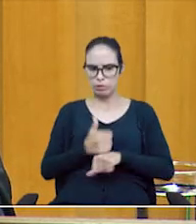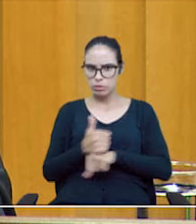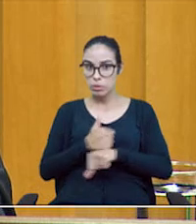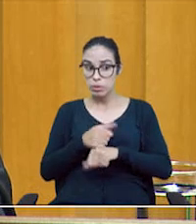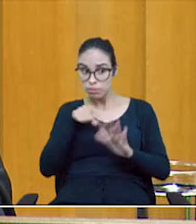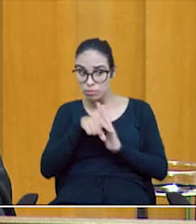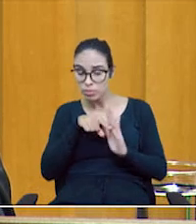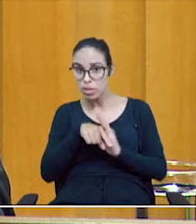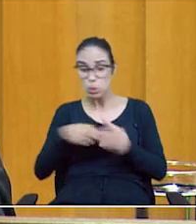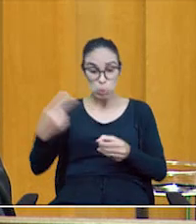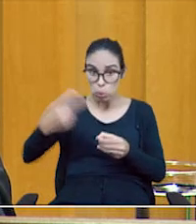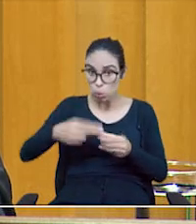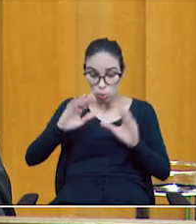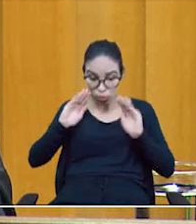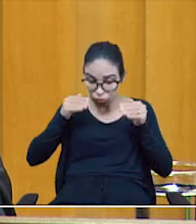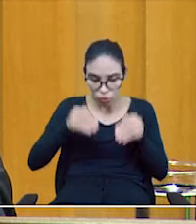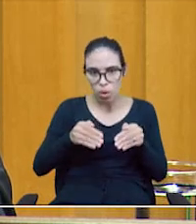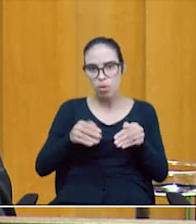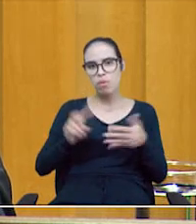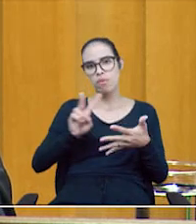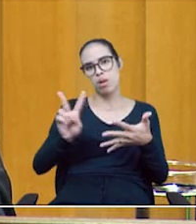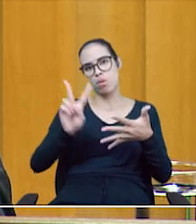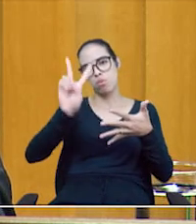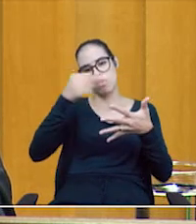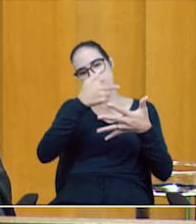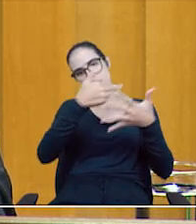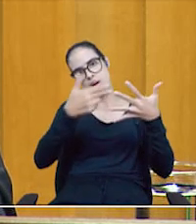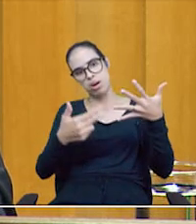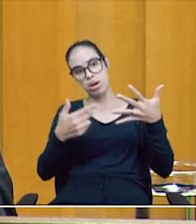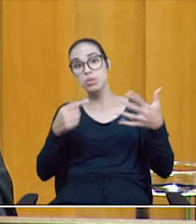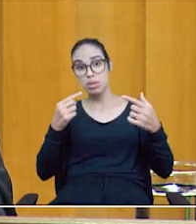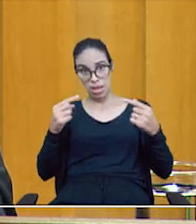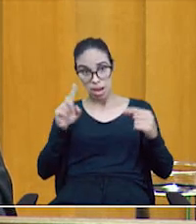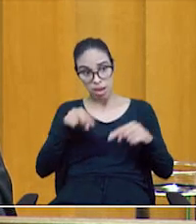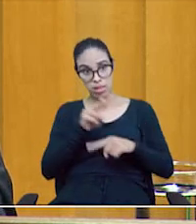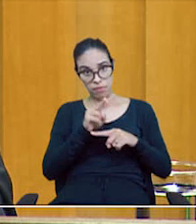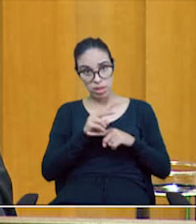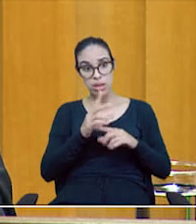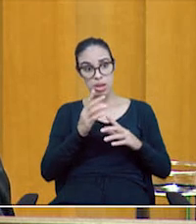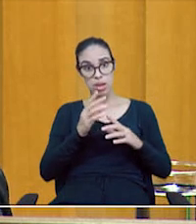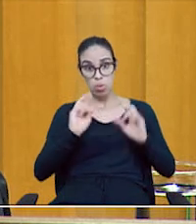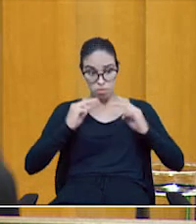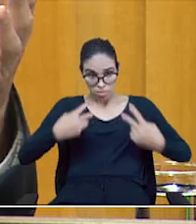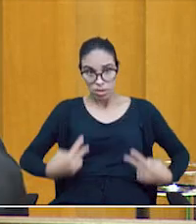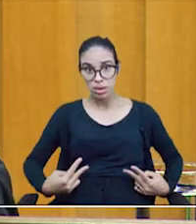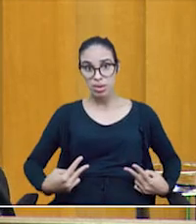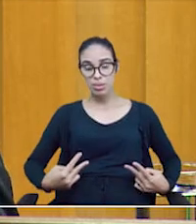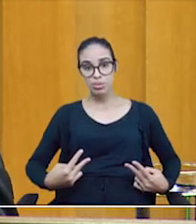um valor, um conjunto de valores relacionados à dignidade da pessoa humana, que é aquilo que, se